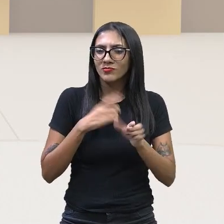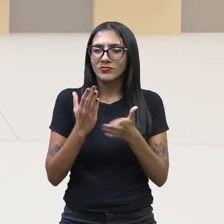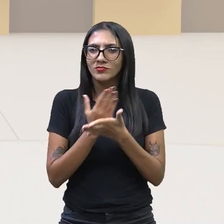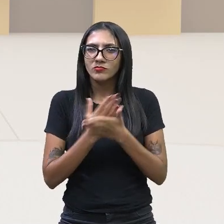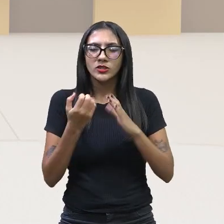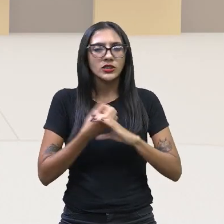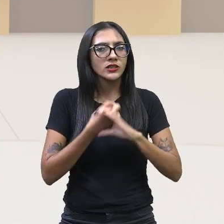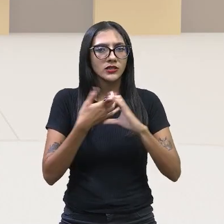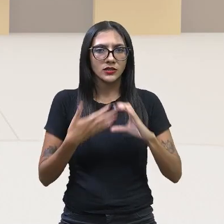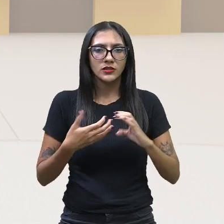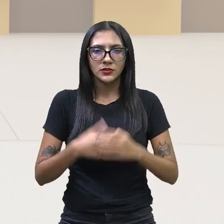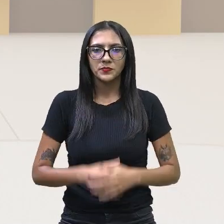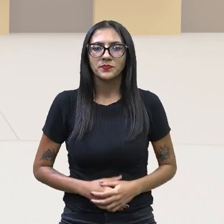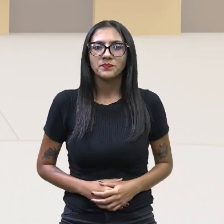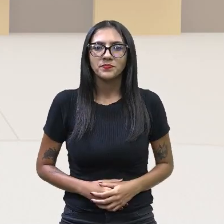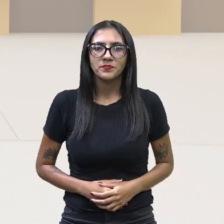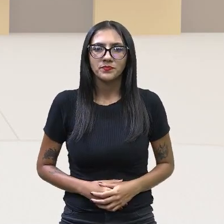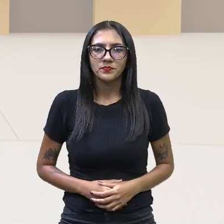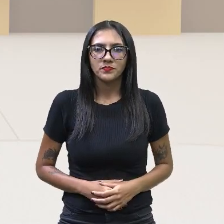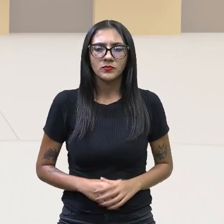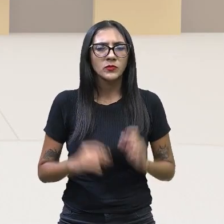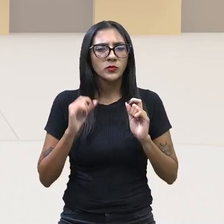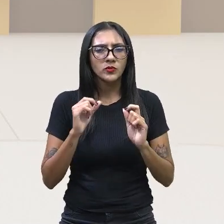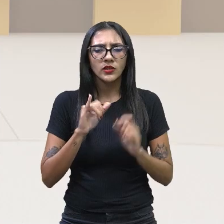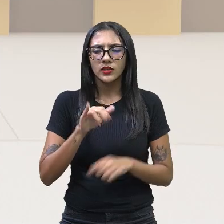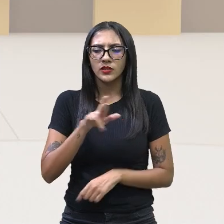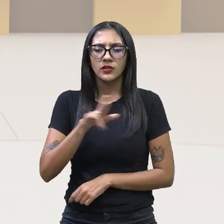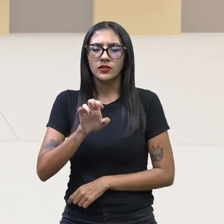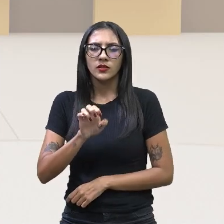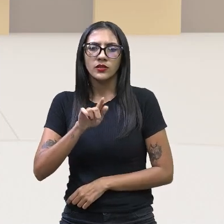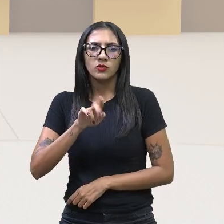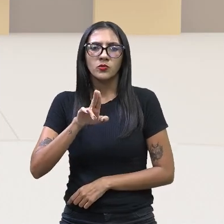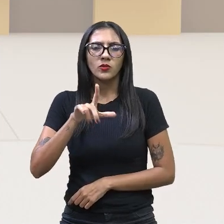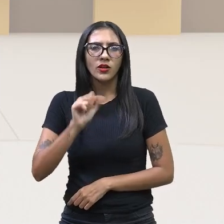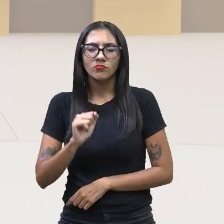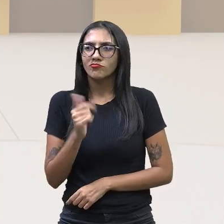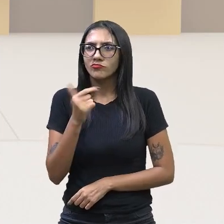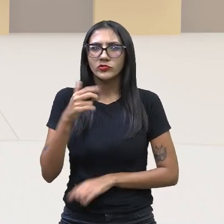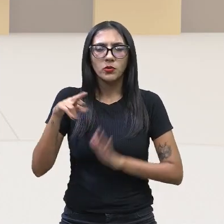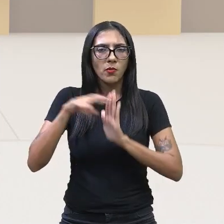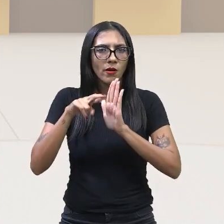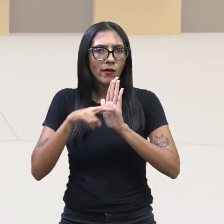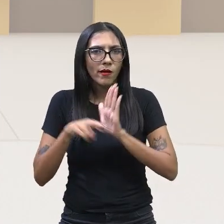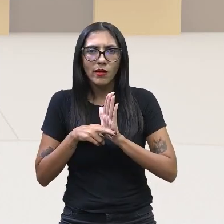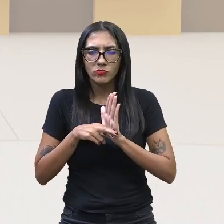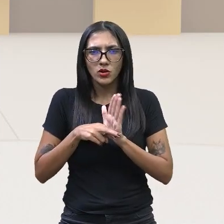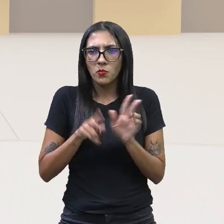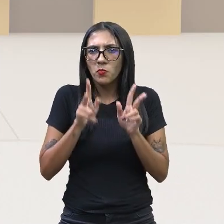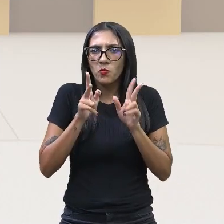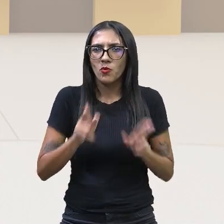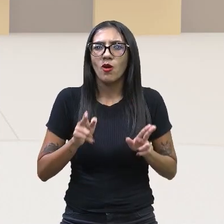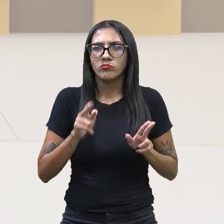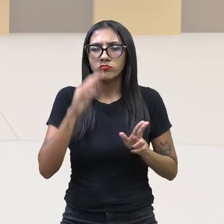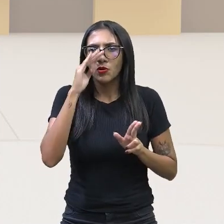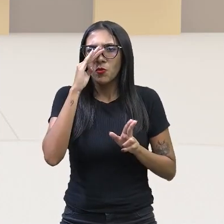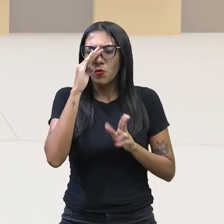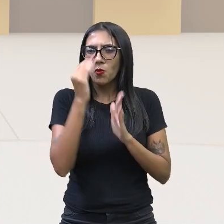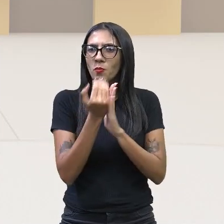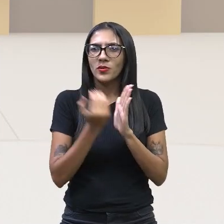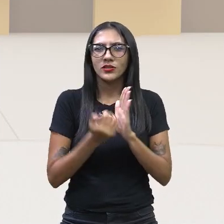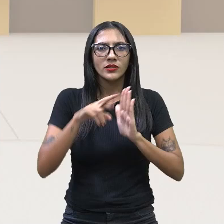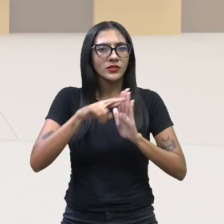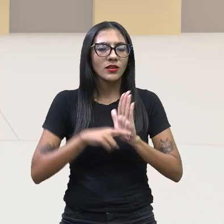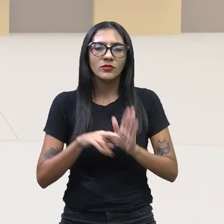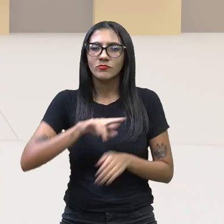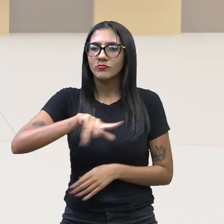vamos ver agora. O que é algo irregular, professora? Não segue um padrão. Não segue um padrão. Perfeito, a definição perfeita do que é